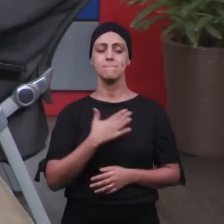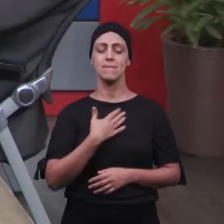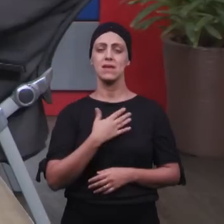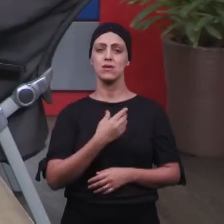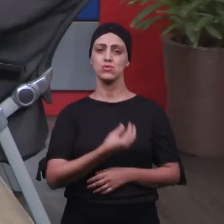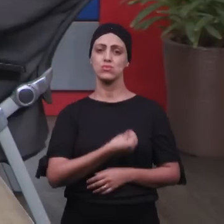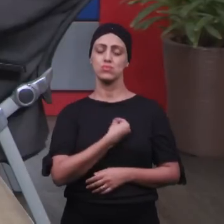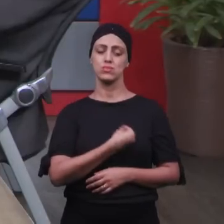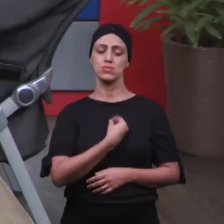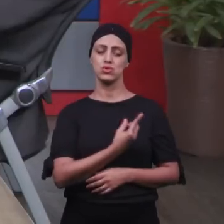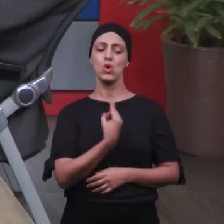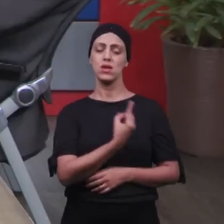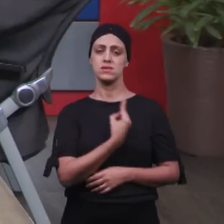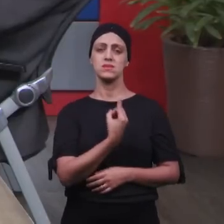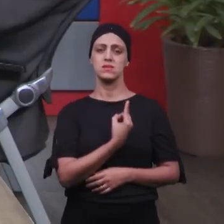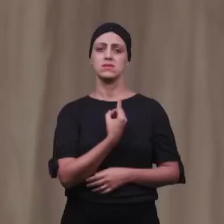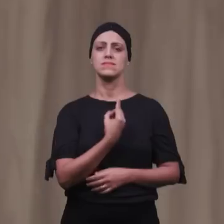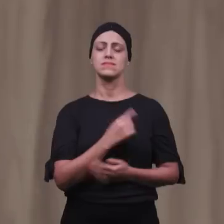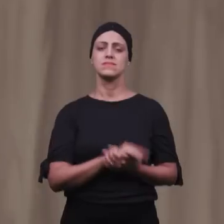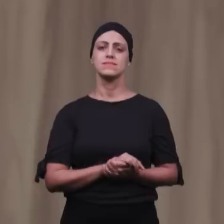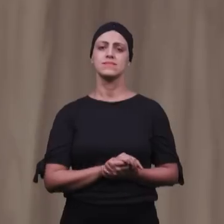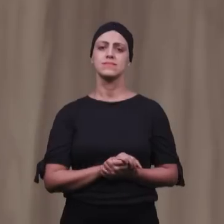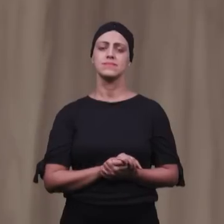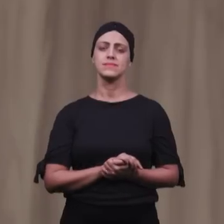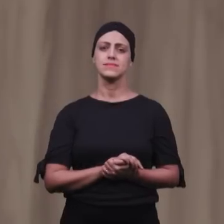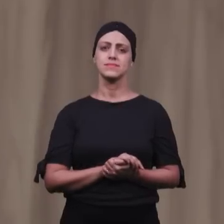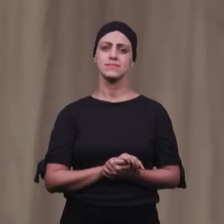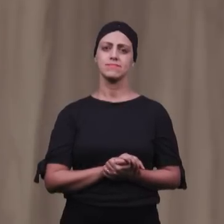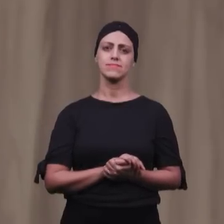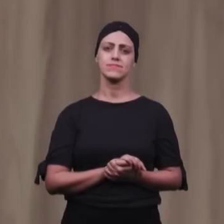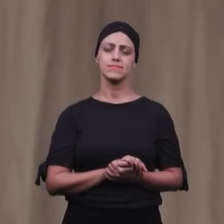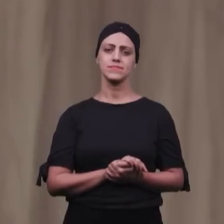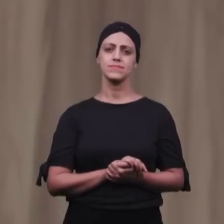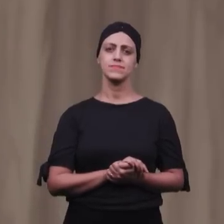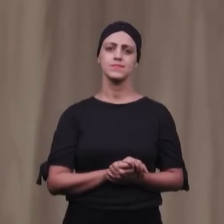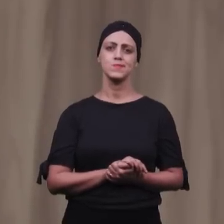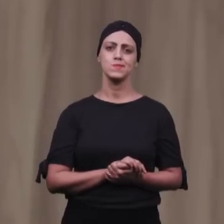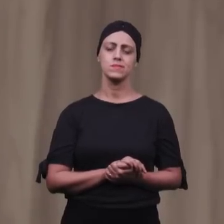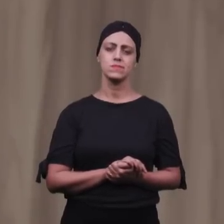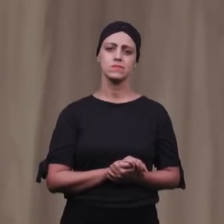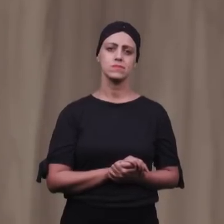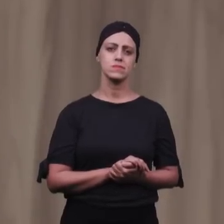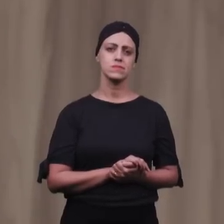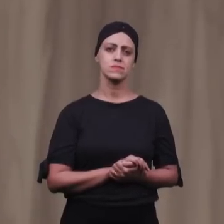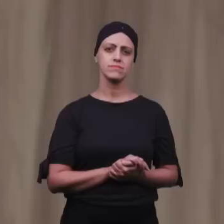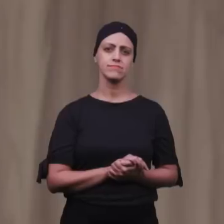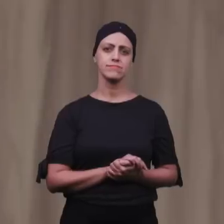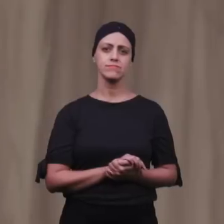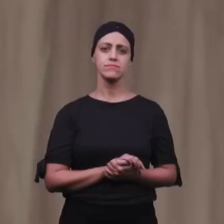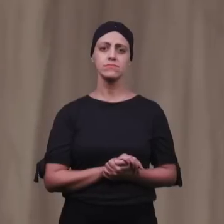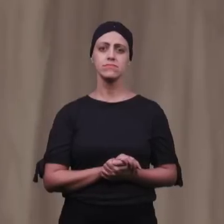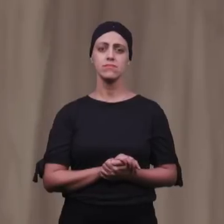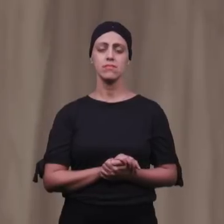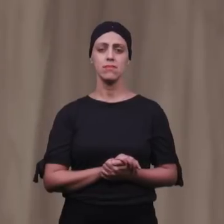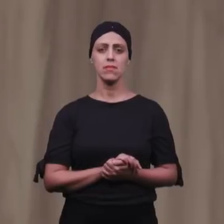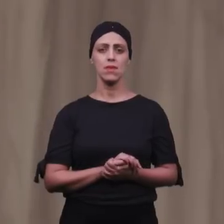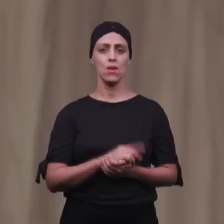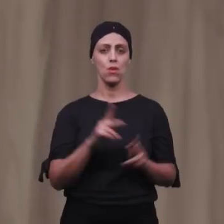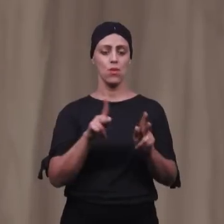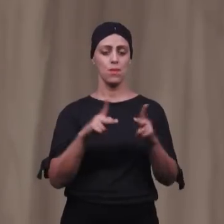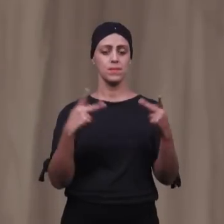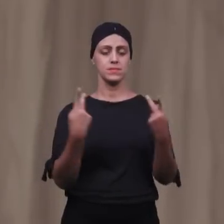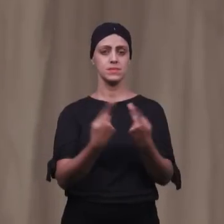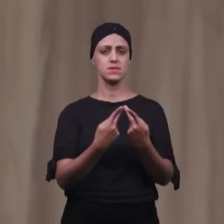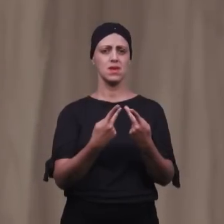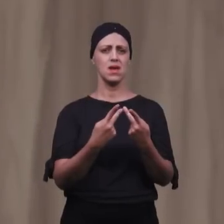daqui embora eu morando em Porto Alegre, o presbitério enviou algum grupo para que estivéssemos ali